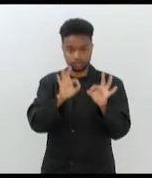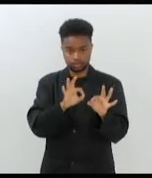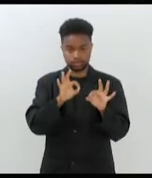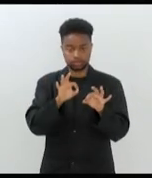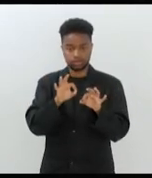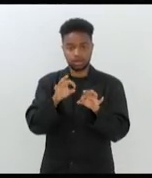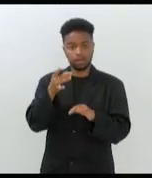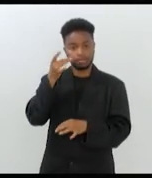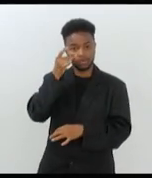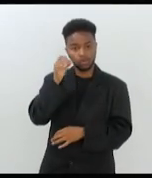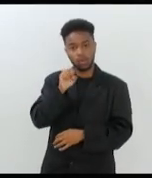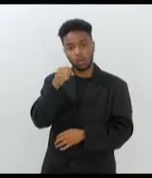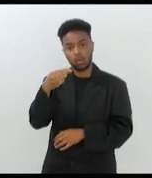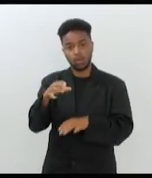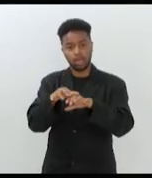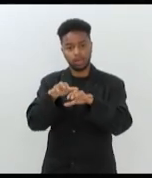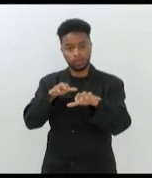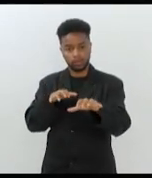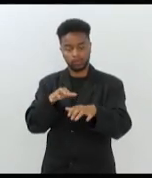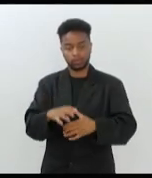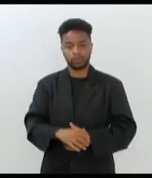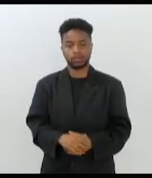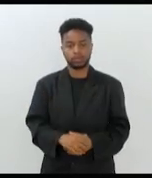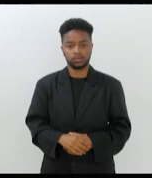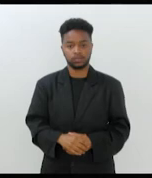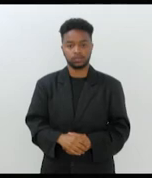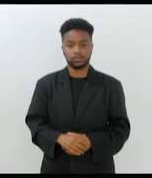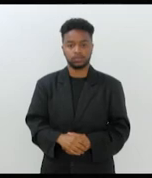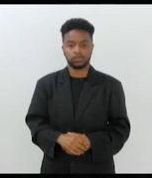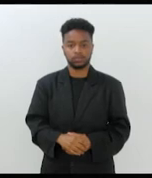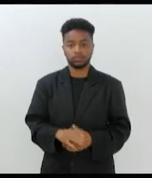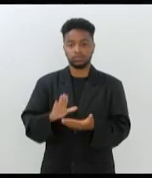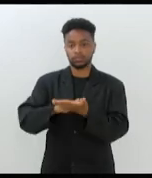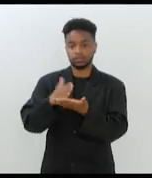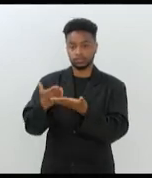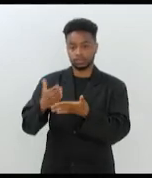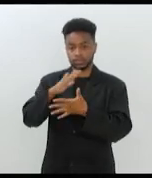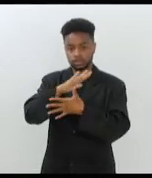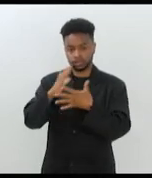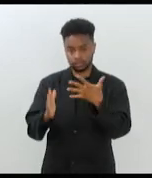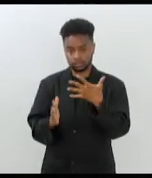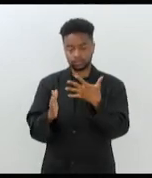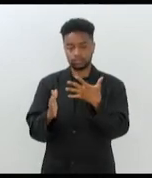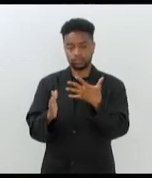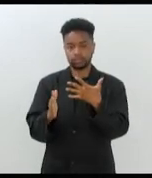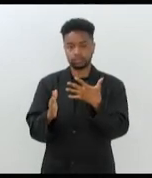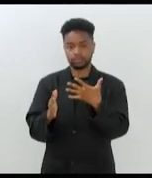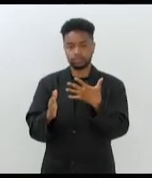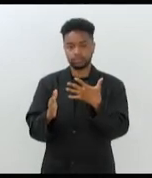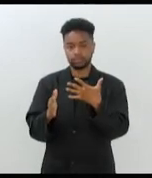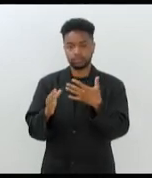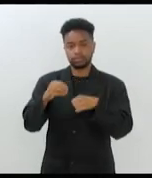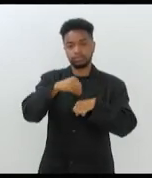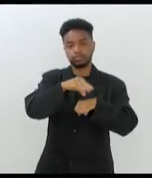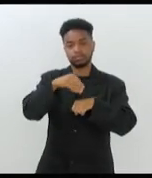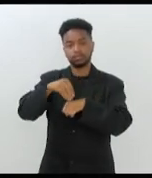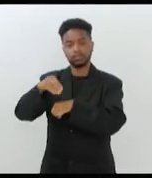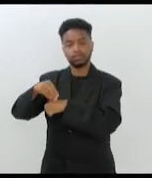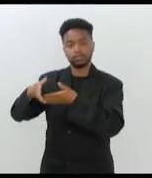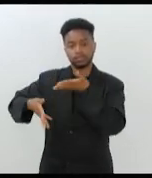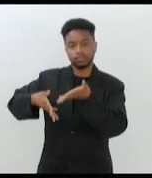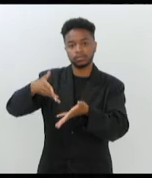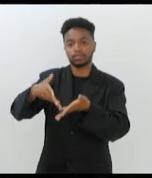de forma presencial ou remota, intérprete da língua de Libras, que leva a